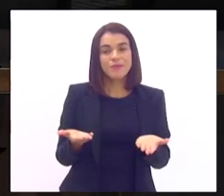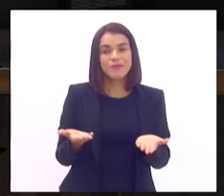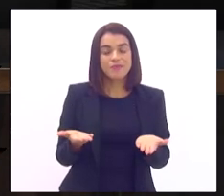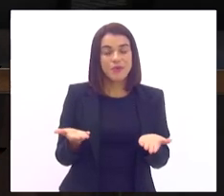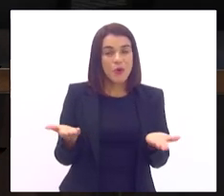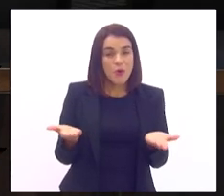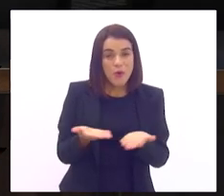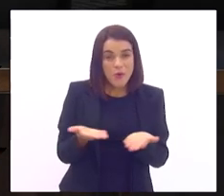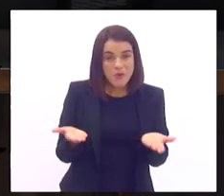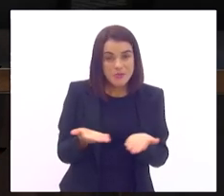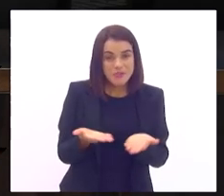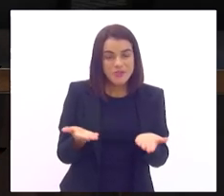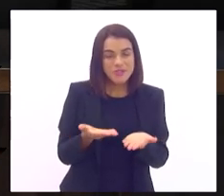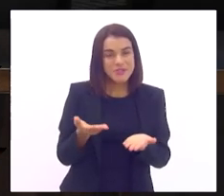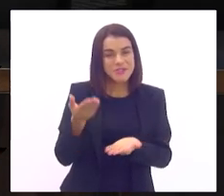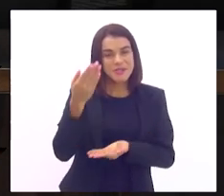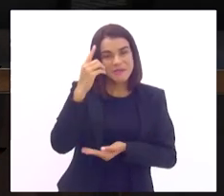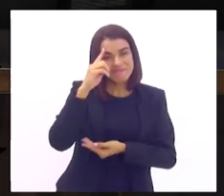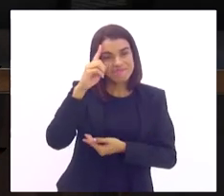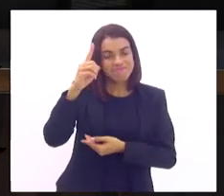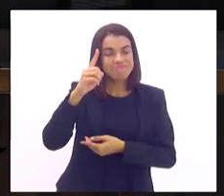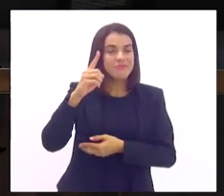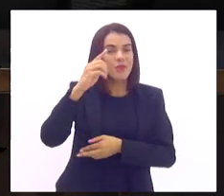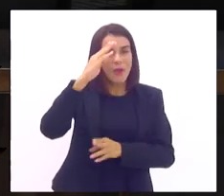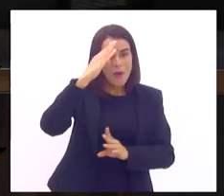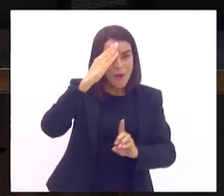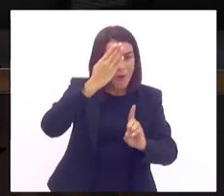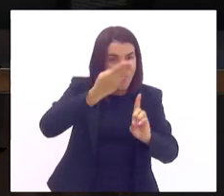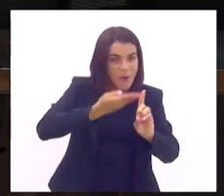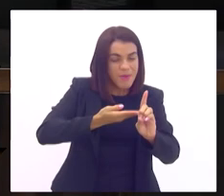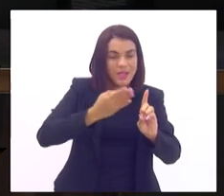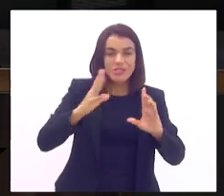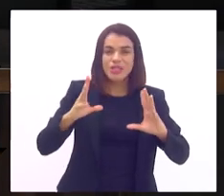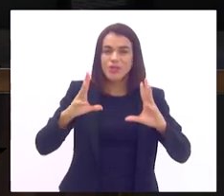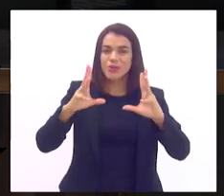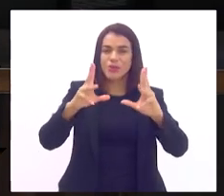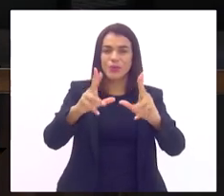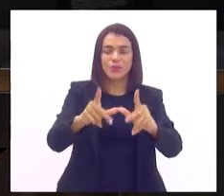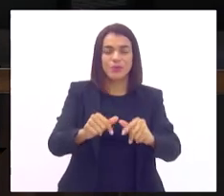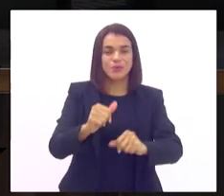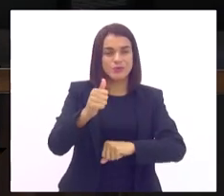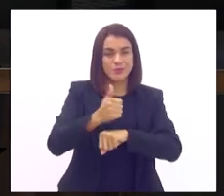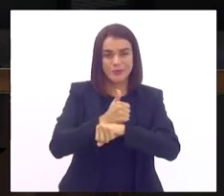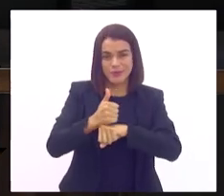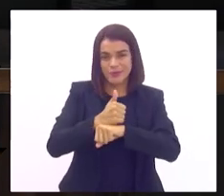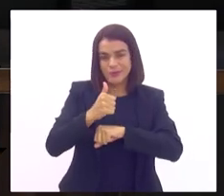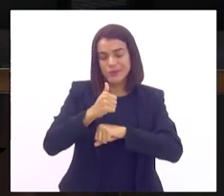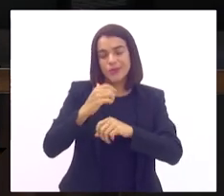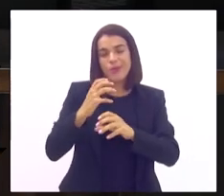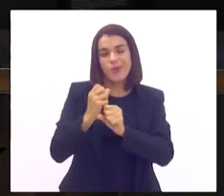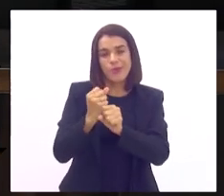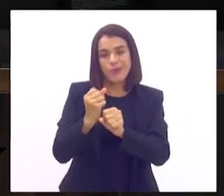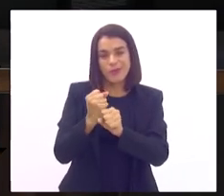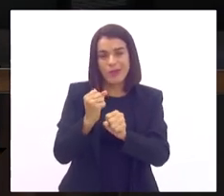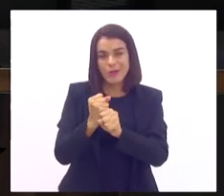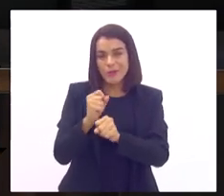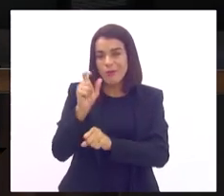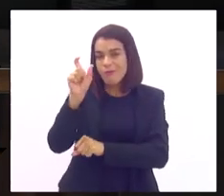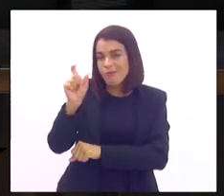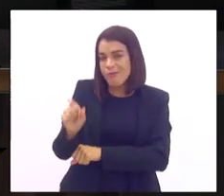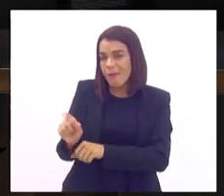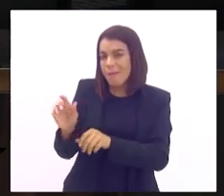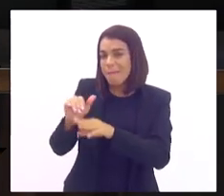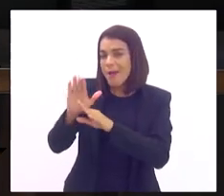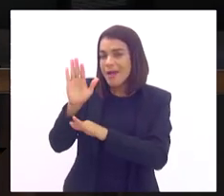esse dia a dia, a minha homenagem a todos os contadores, daquele mais simplesinho